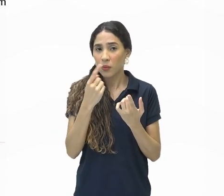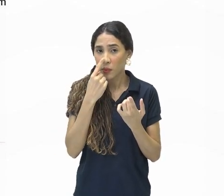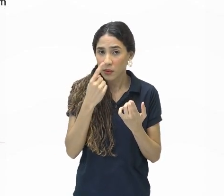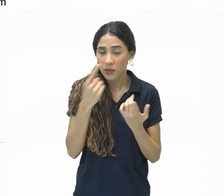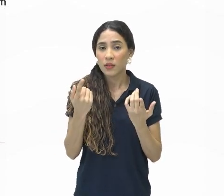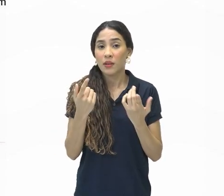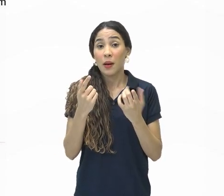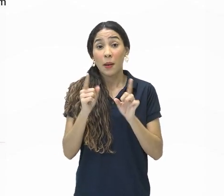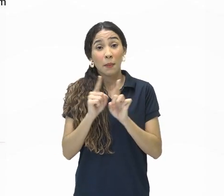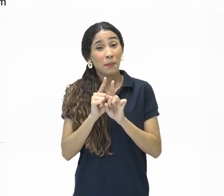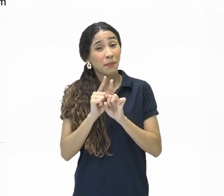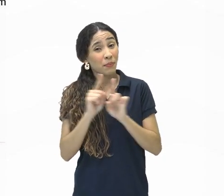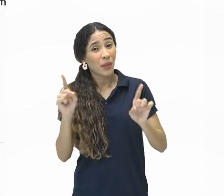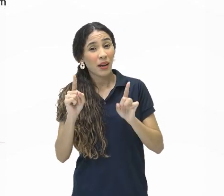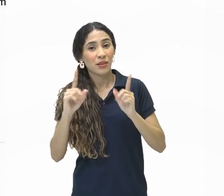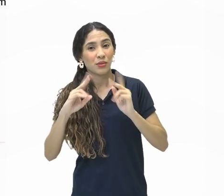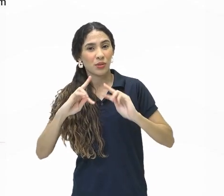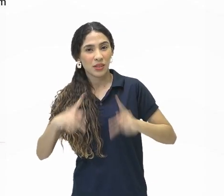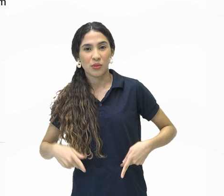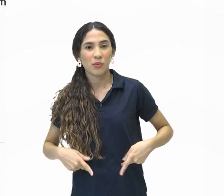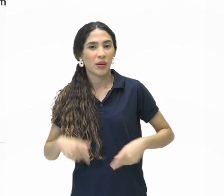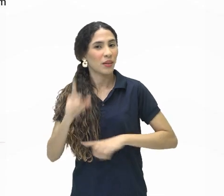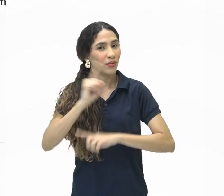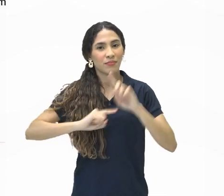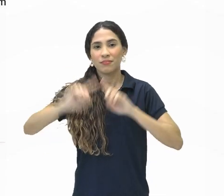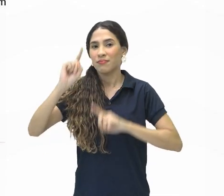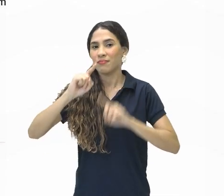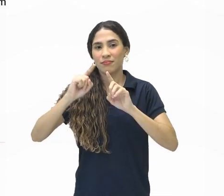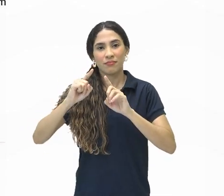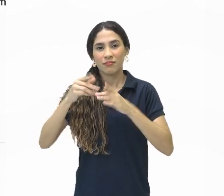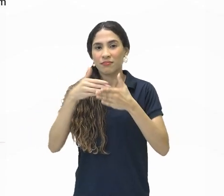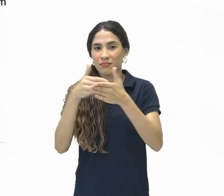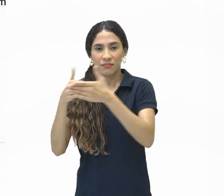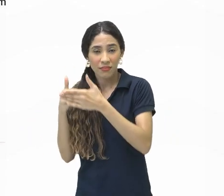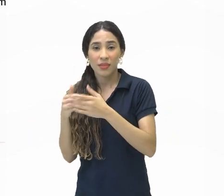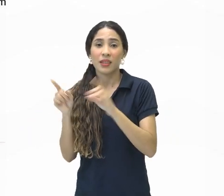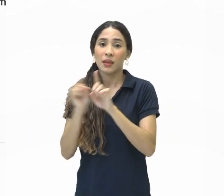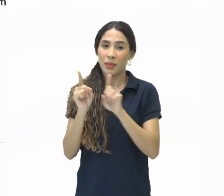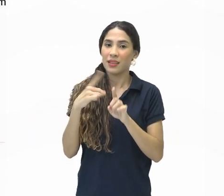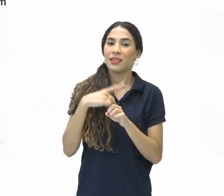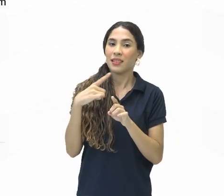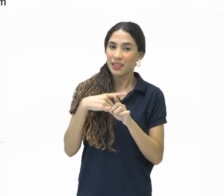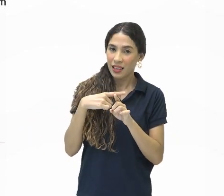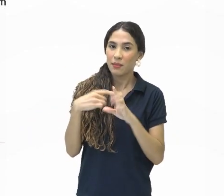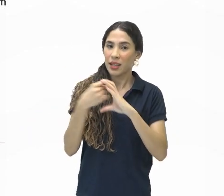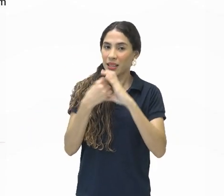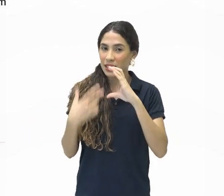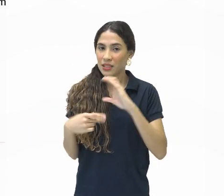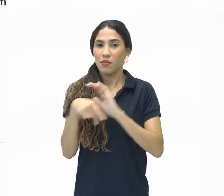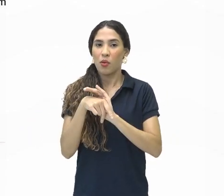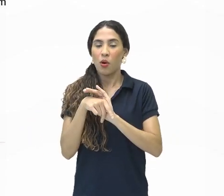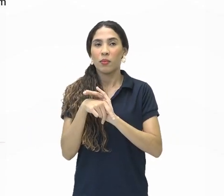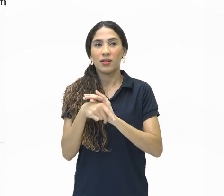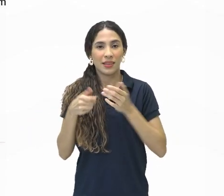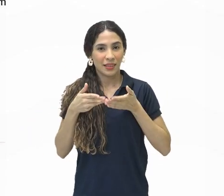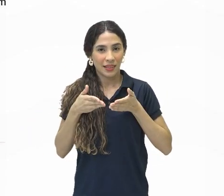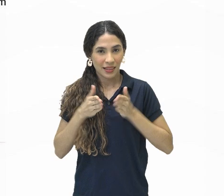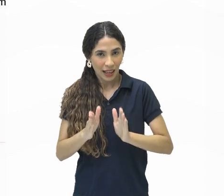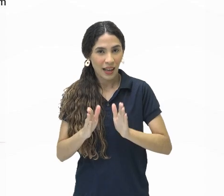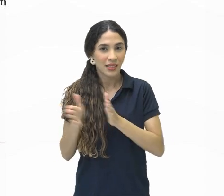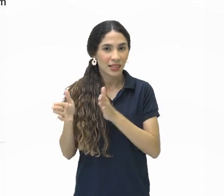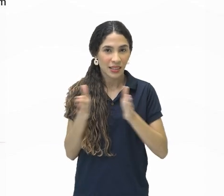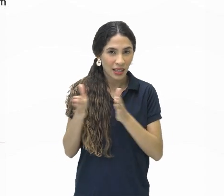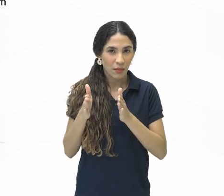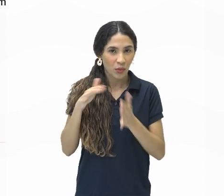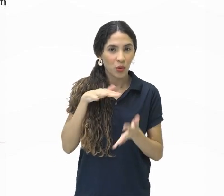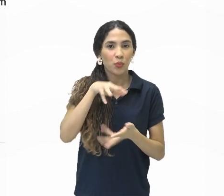Já o ser humano, não, ele supera essa determinação natural. Ele também tem uma determinação natural. Ele nasce no tempo, ele